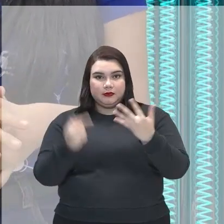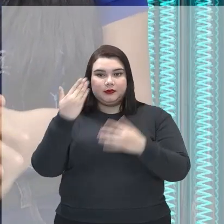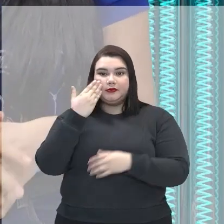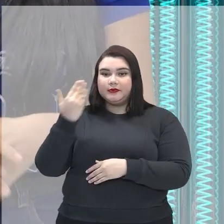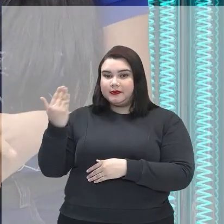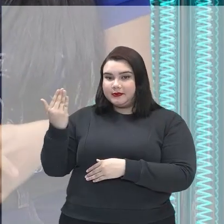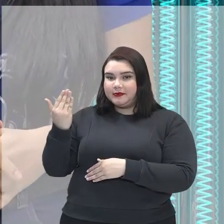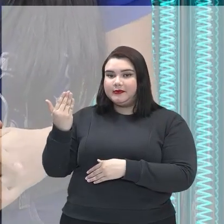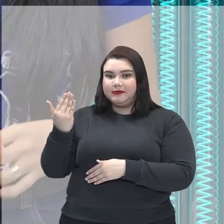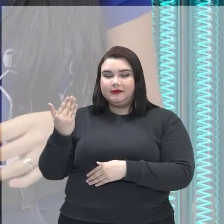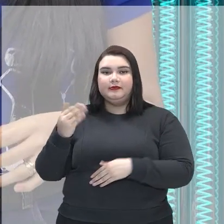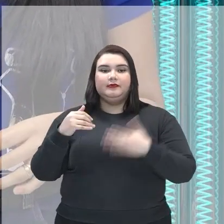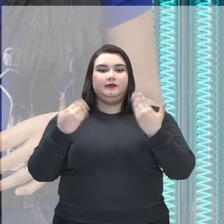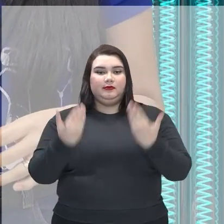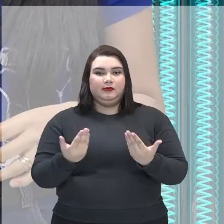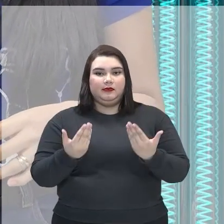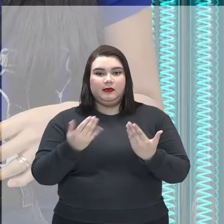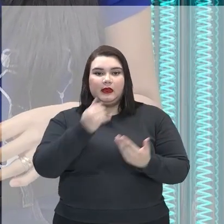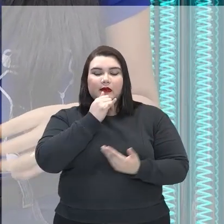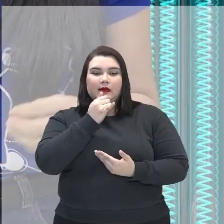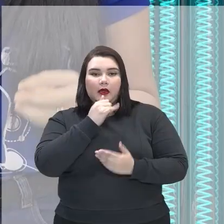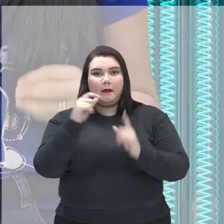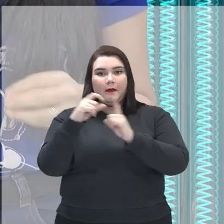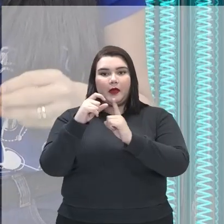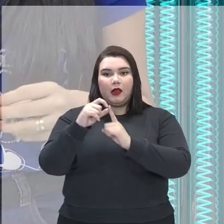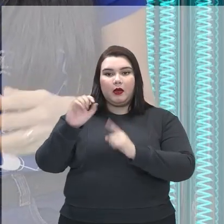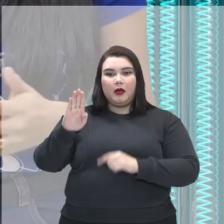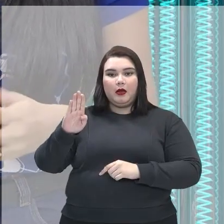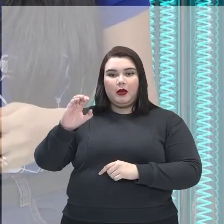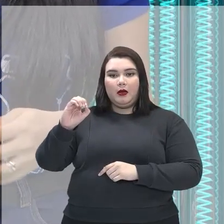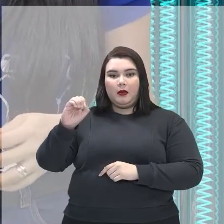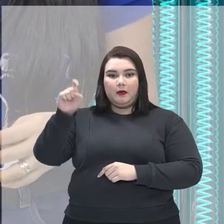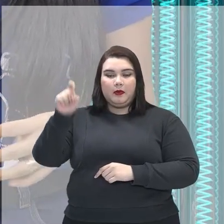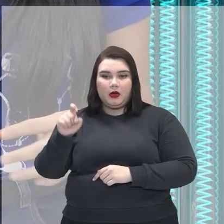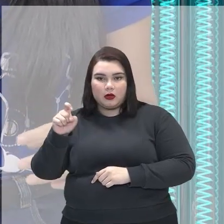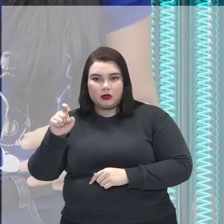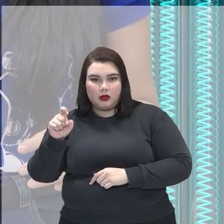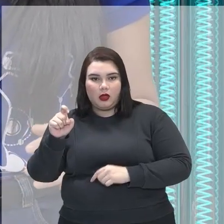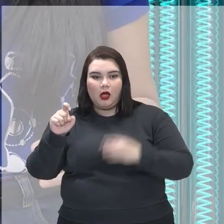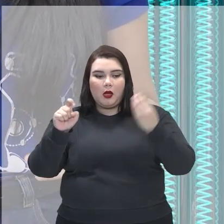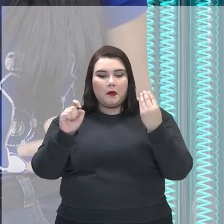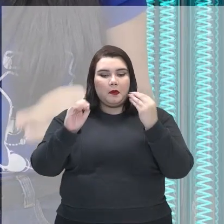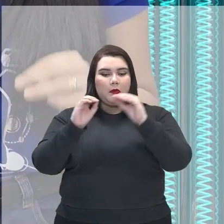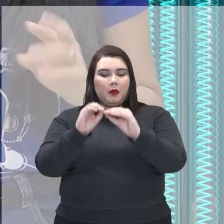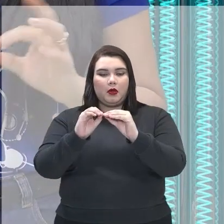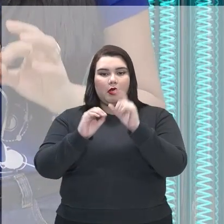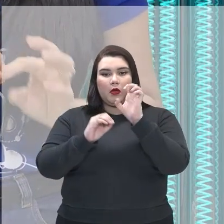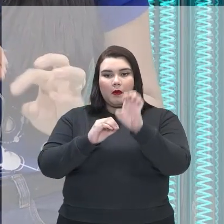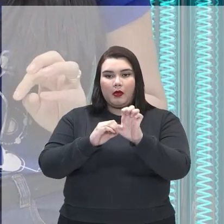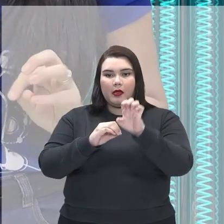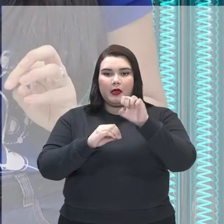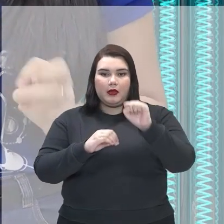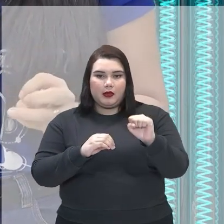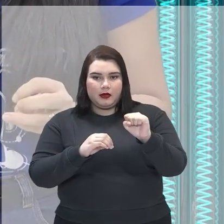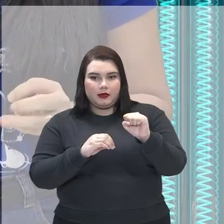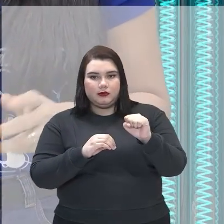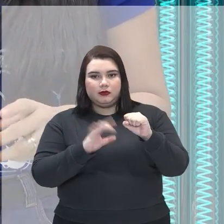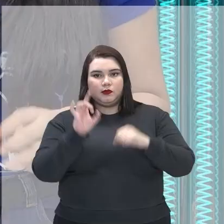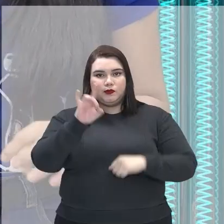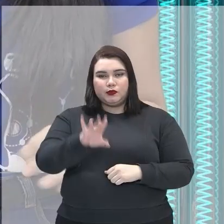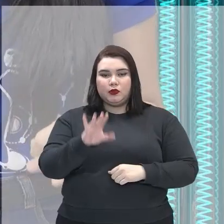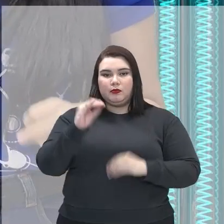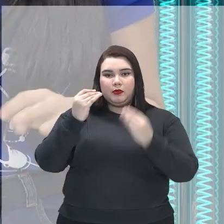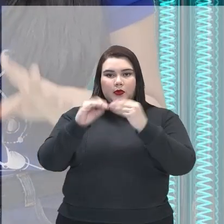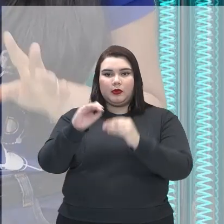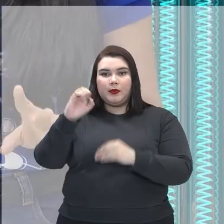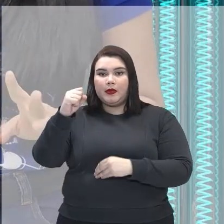e SH, por exemplo, box, eu vou acrescentar o ES. Eu não posso só acrescentar o